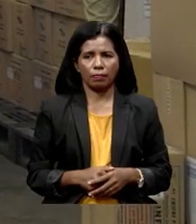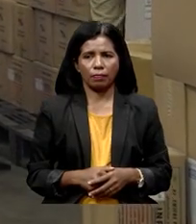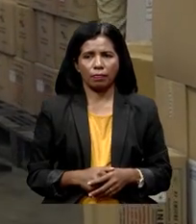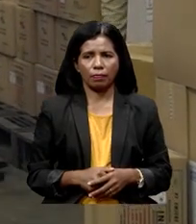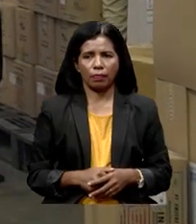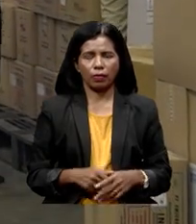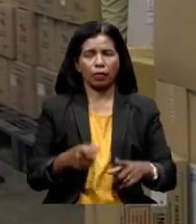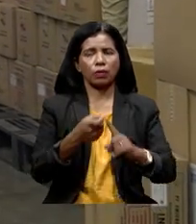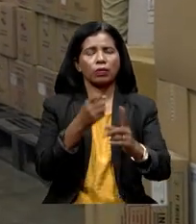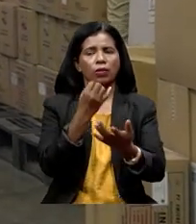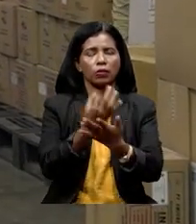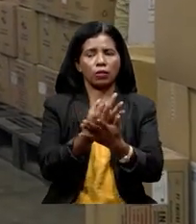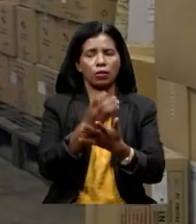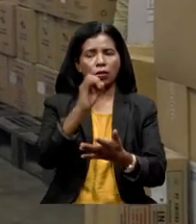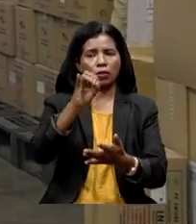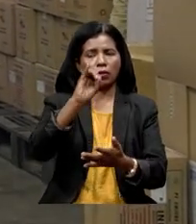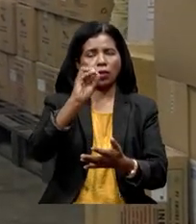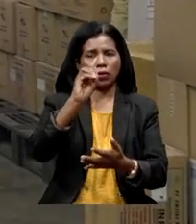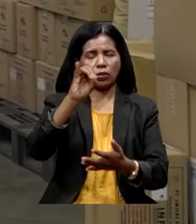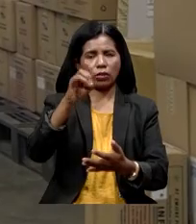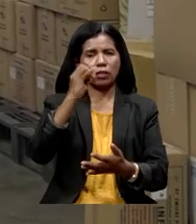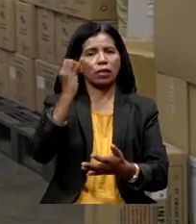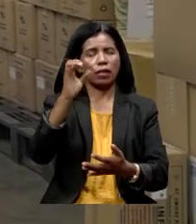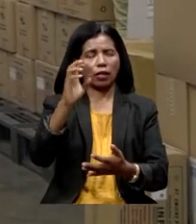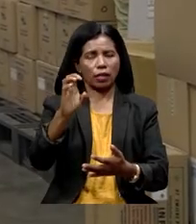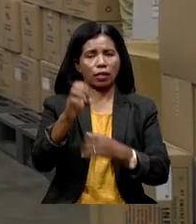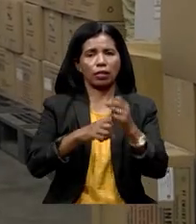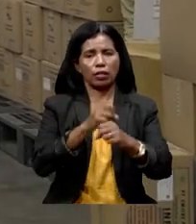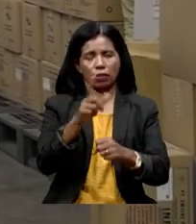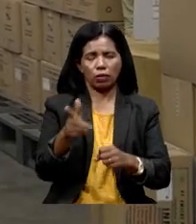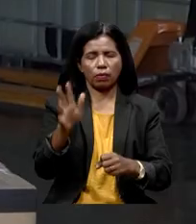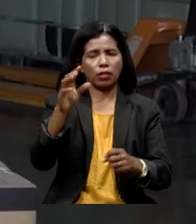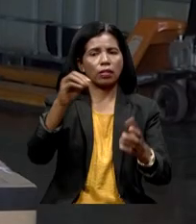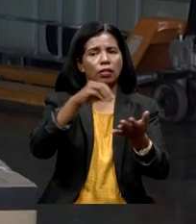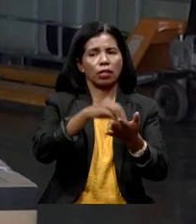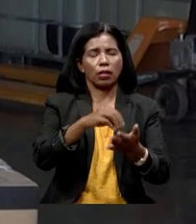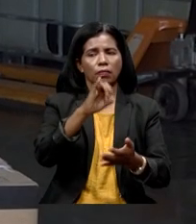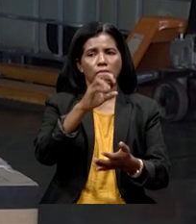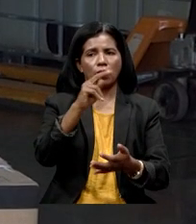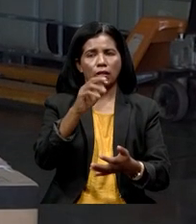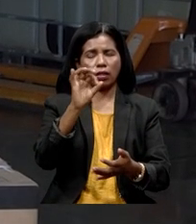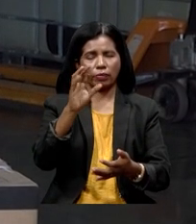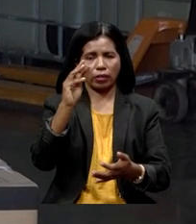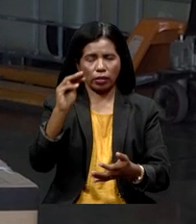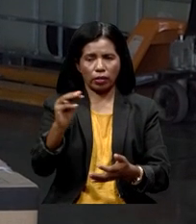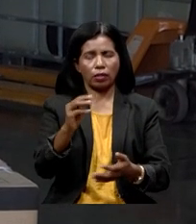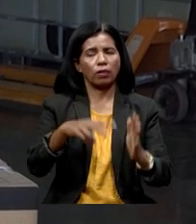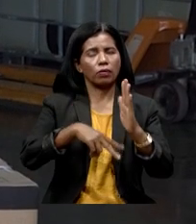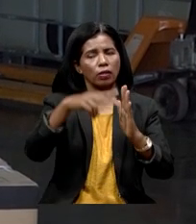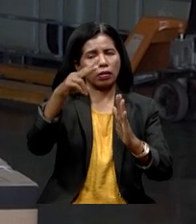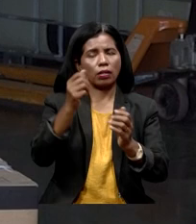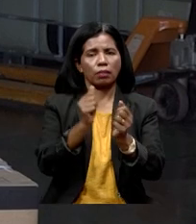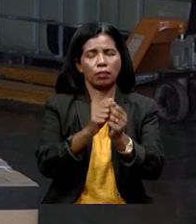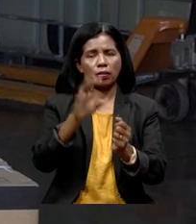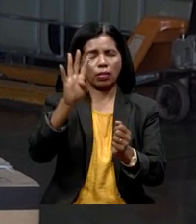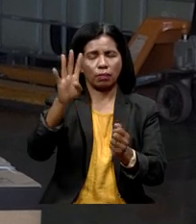O seu orçamento geral estado tiene rio rua no rio resin hat nebe aloca ba Instituto Nacional Farmácia no produto médico o valor toco na